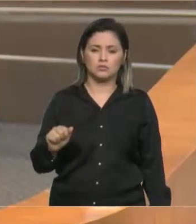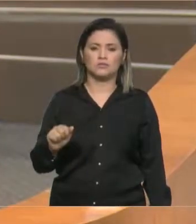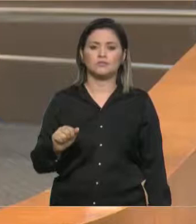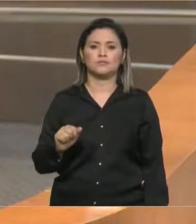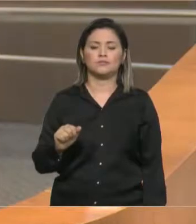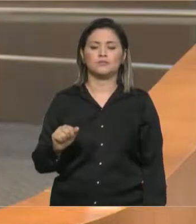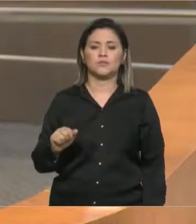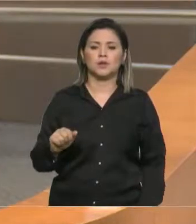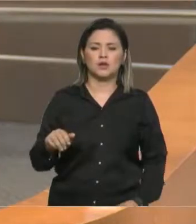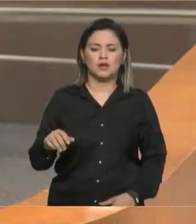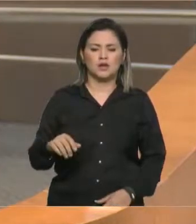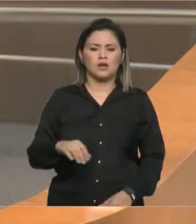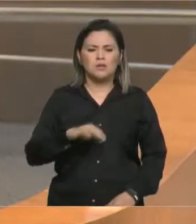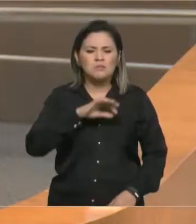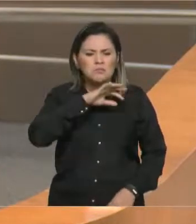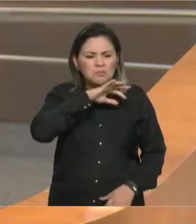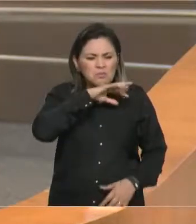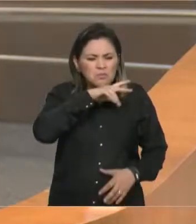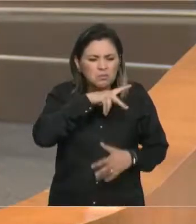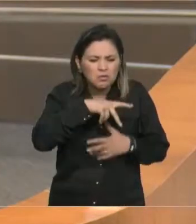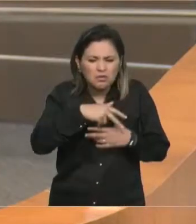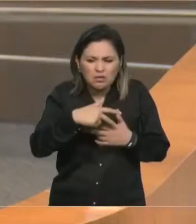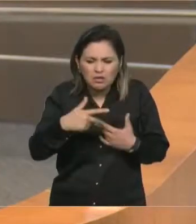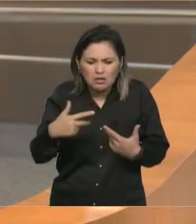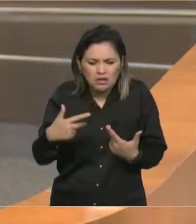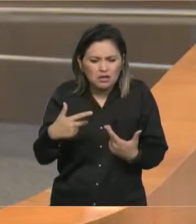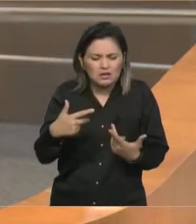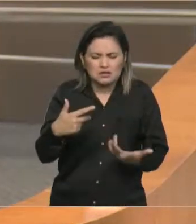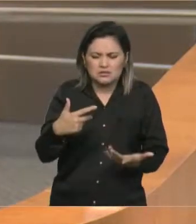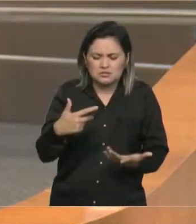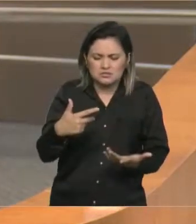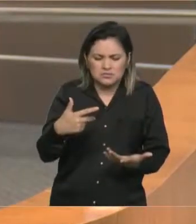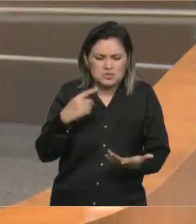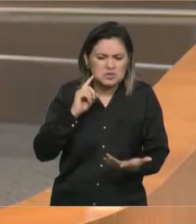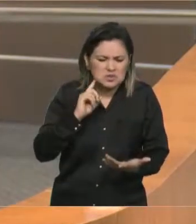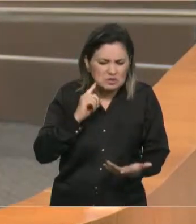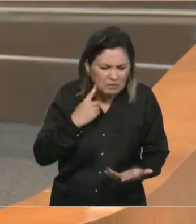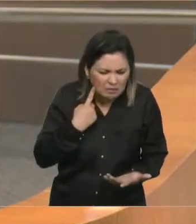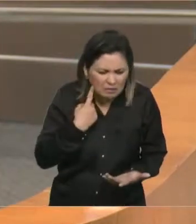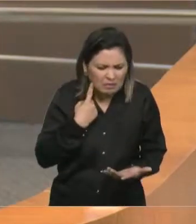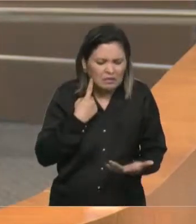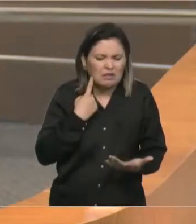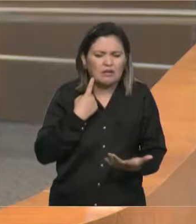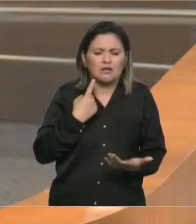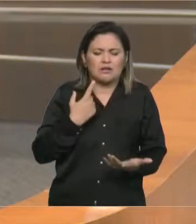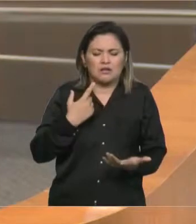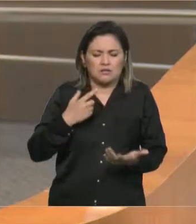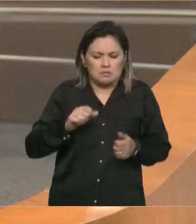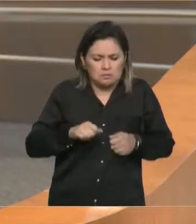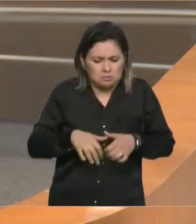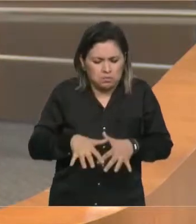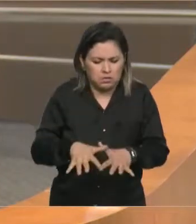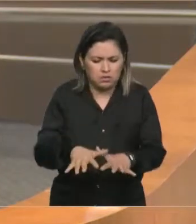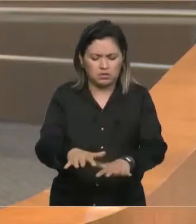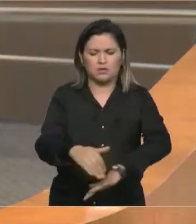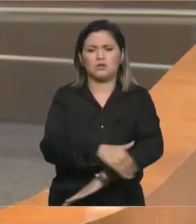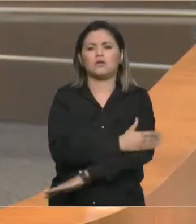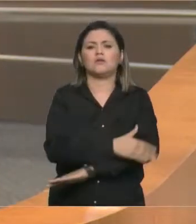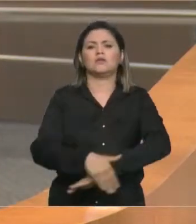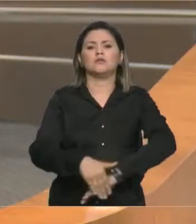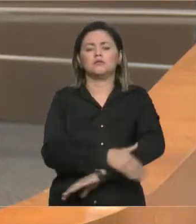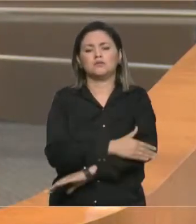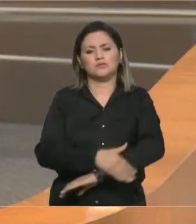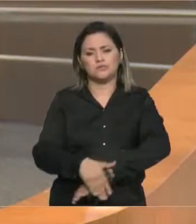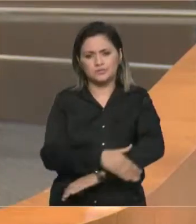esgoto a céu aberto, e fizemos também uma indicação aqui de número 1176, desta vez ao governador Flávio Dino e